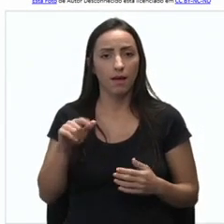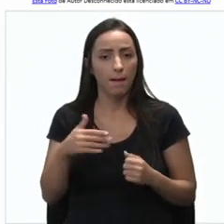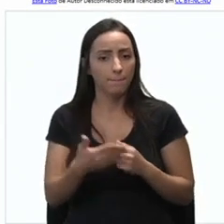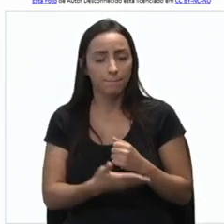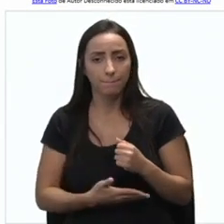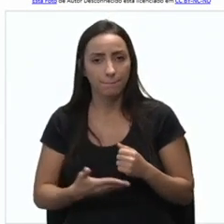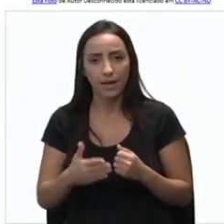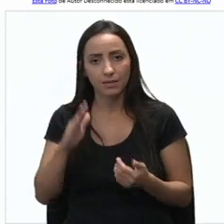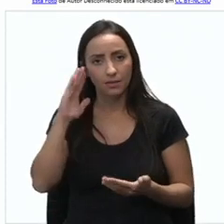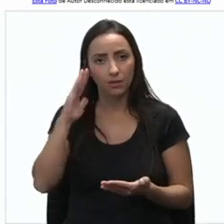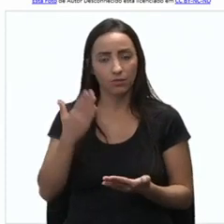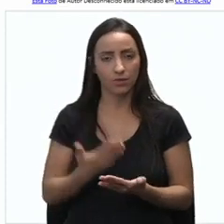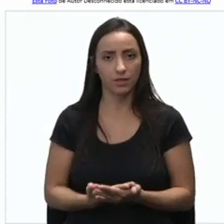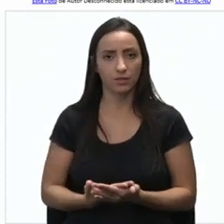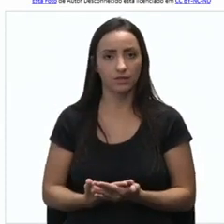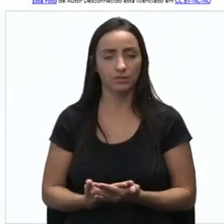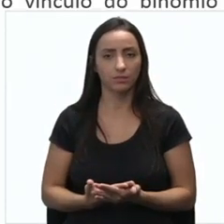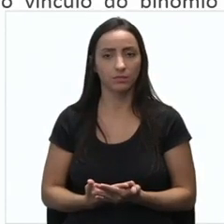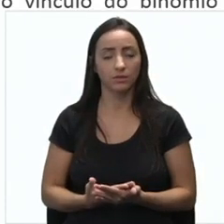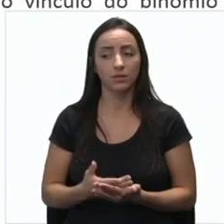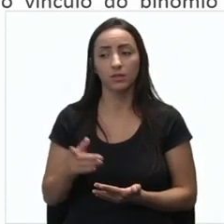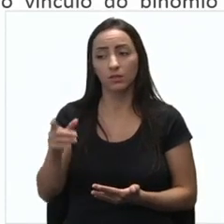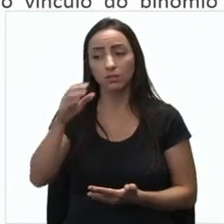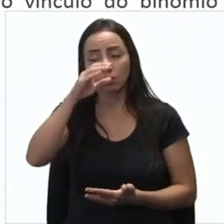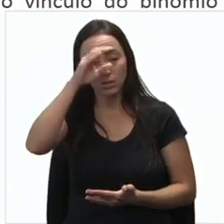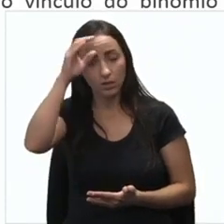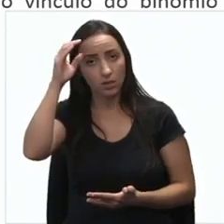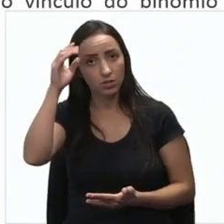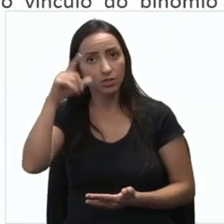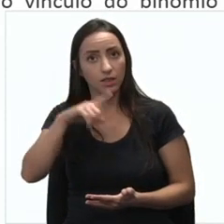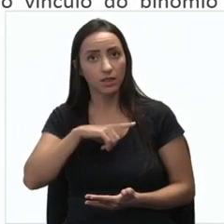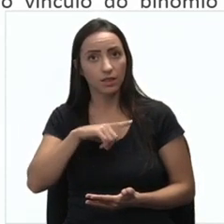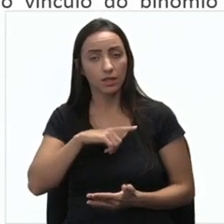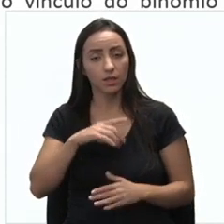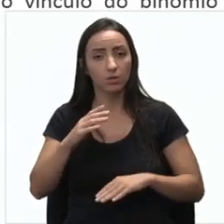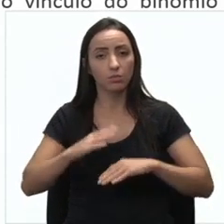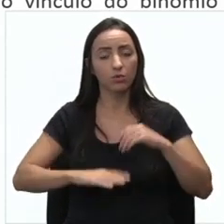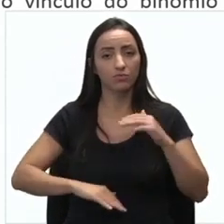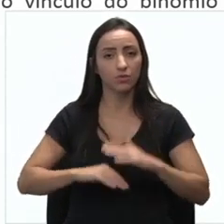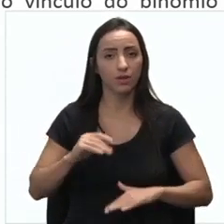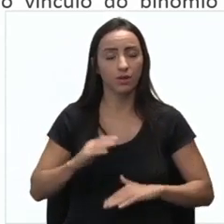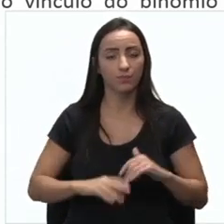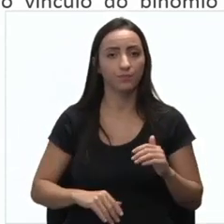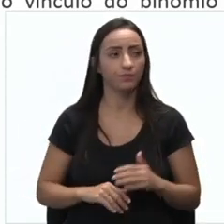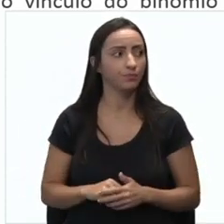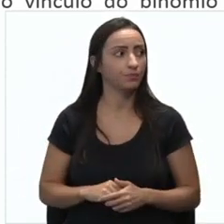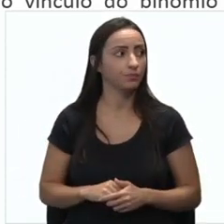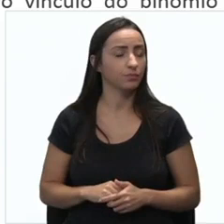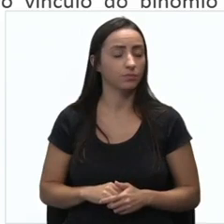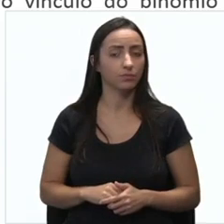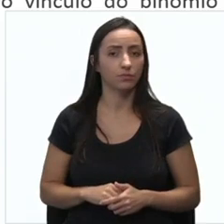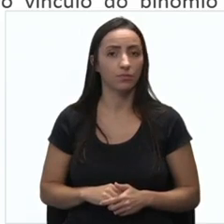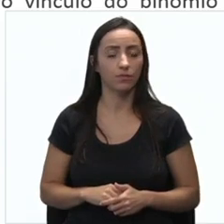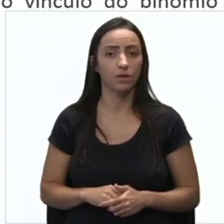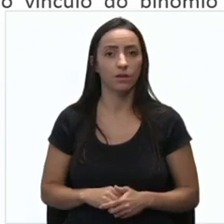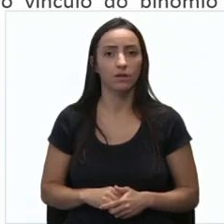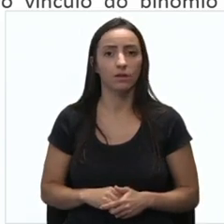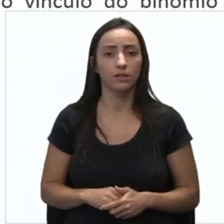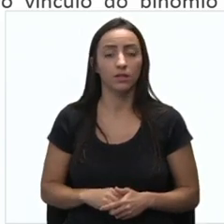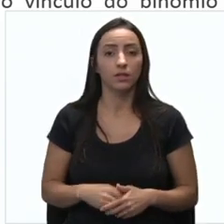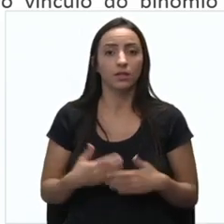da confiança que o paciente deposita no profissional. Então, de acordo com o